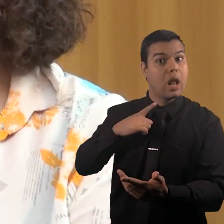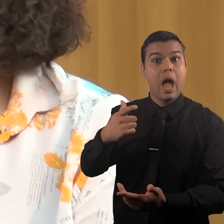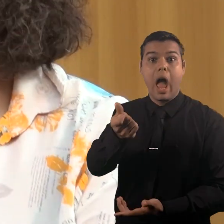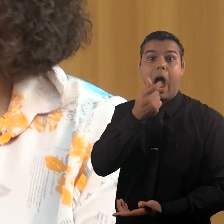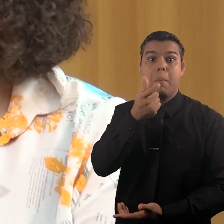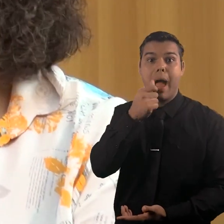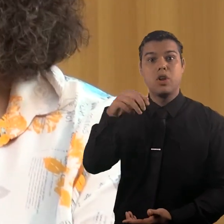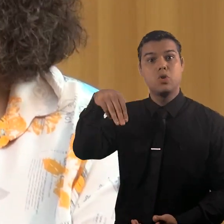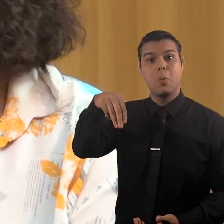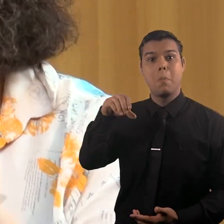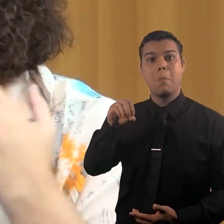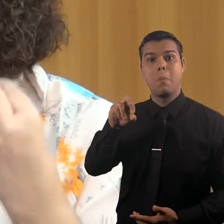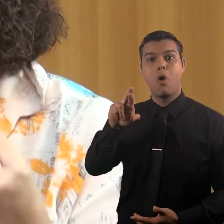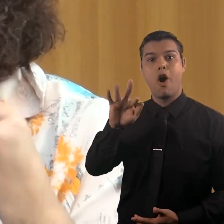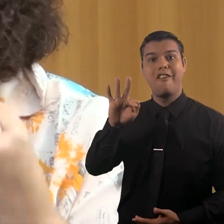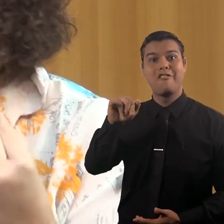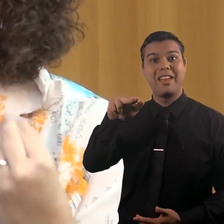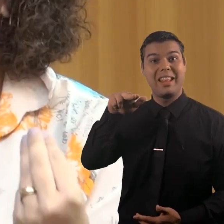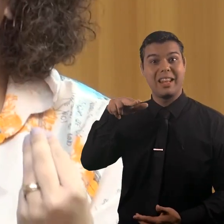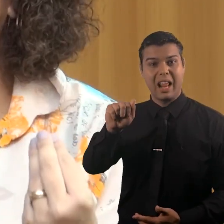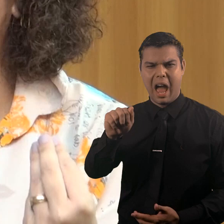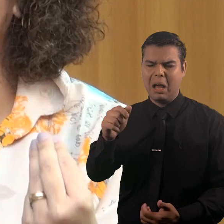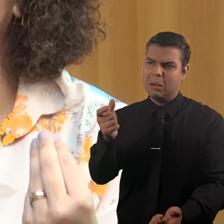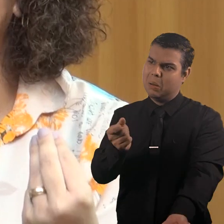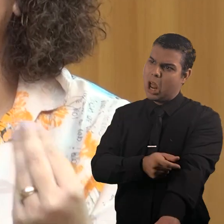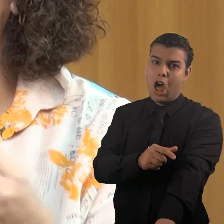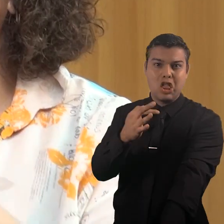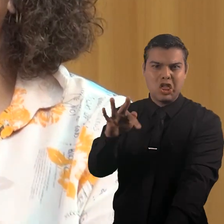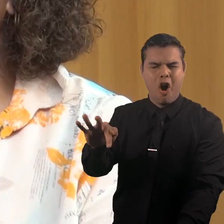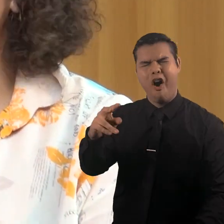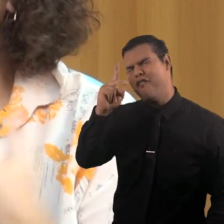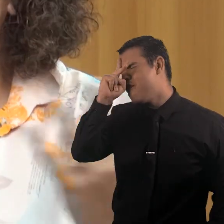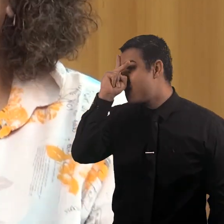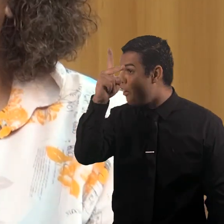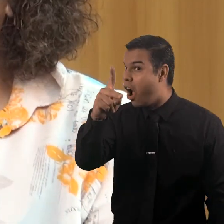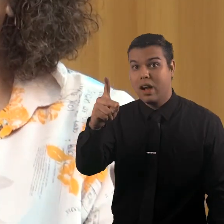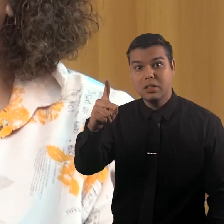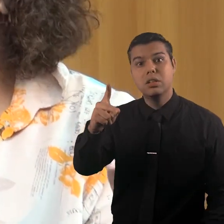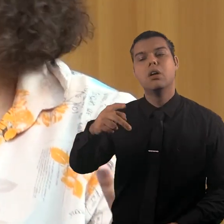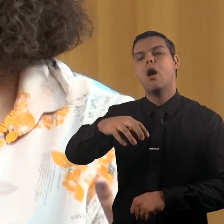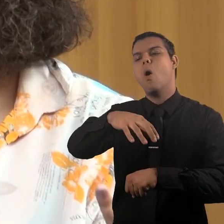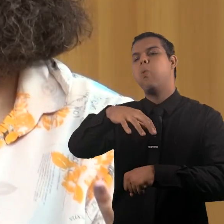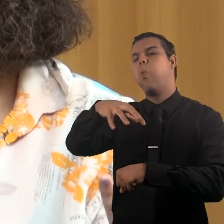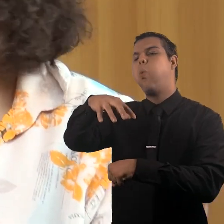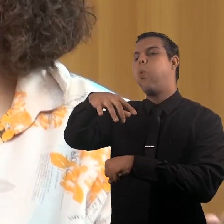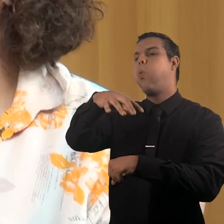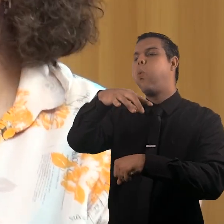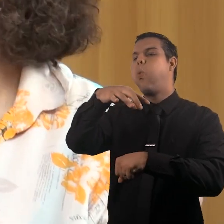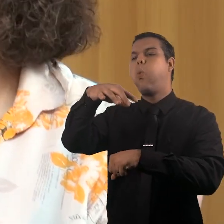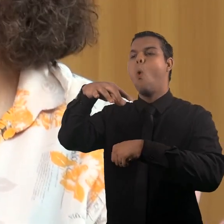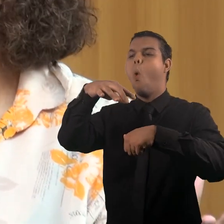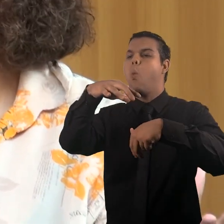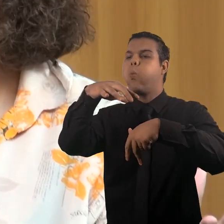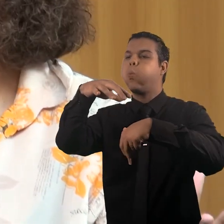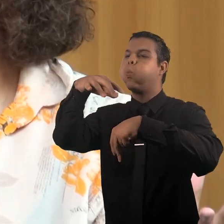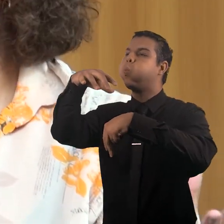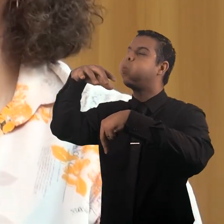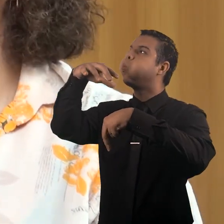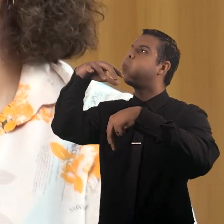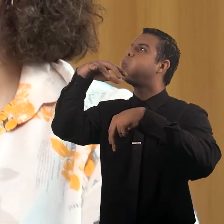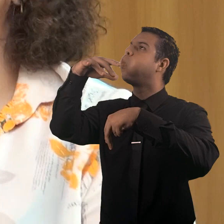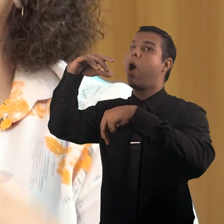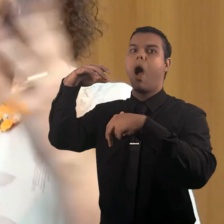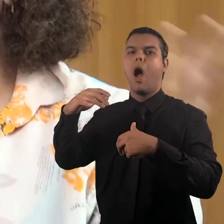lembrarem, de paciente que estava tomando morfina, nem lembrar que tinha remédio para tomar. E de chegar lá, voar, ver uma experiência de balão